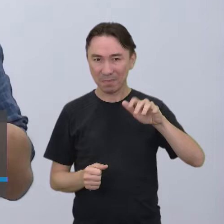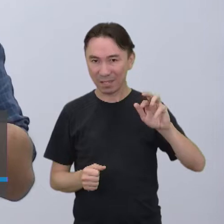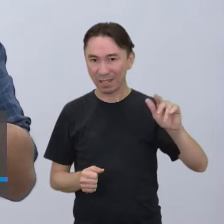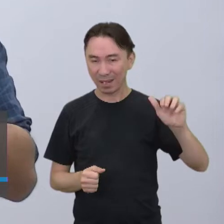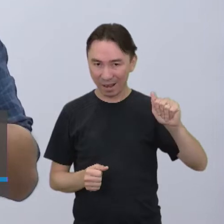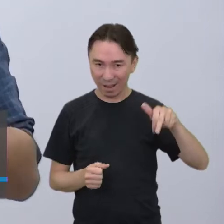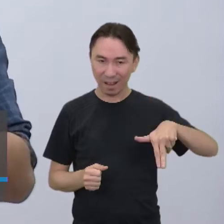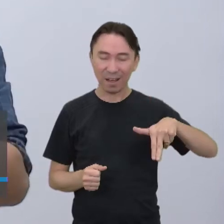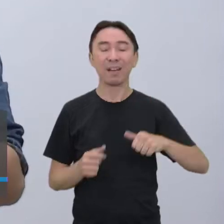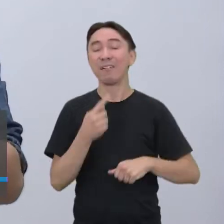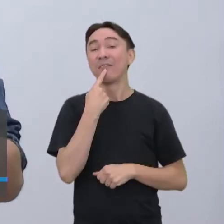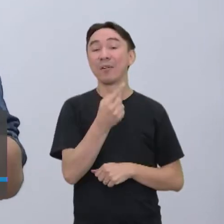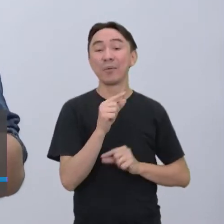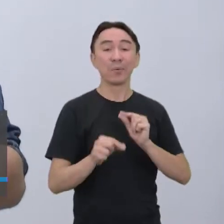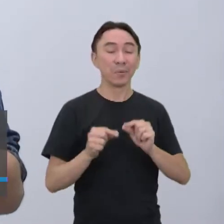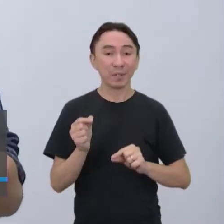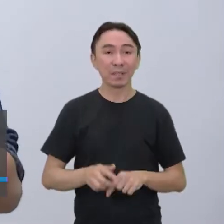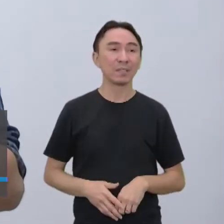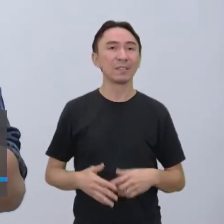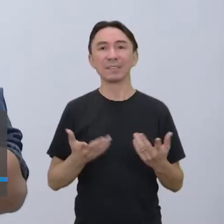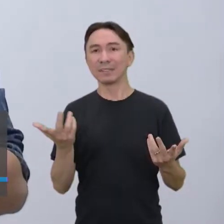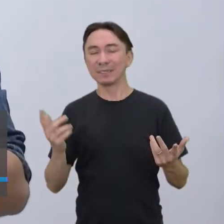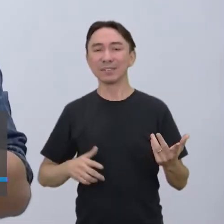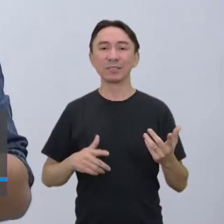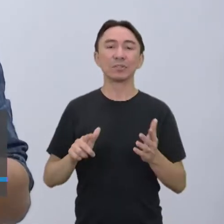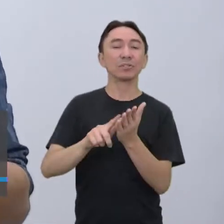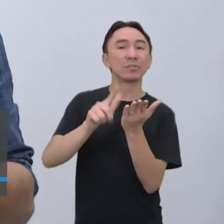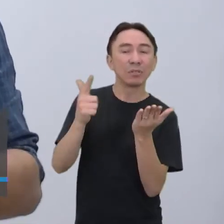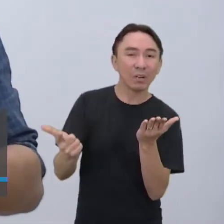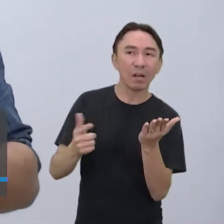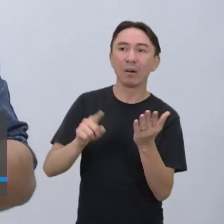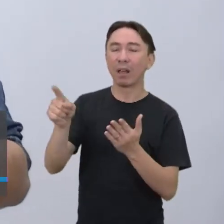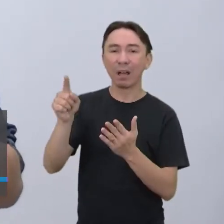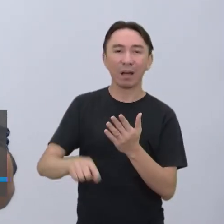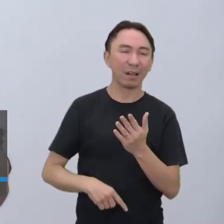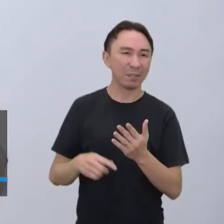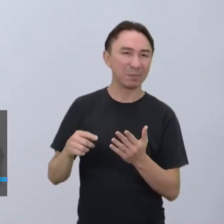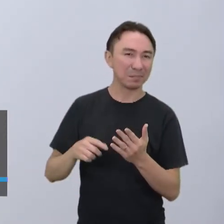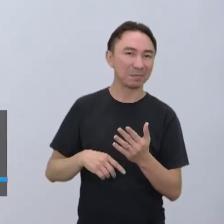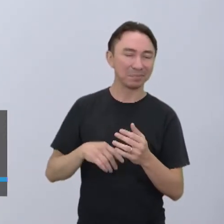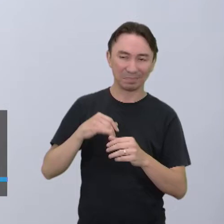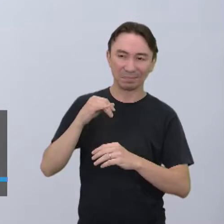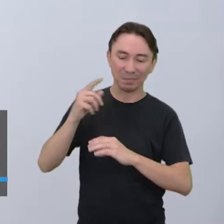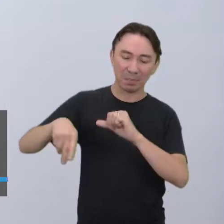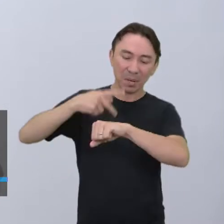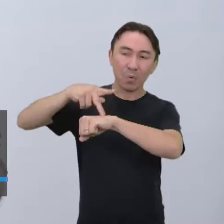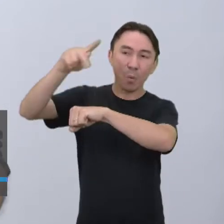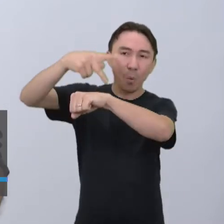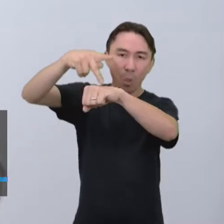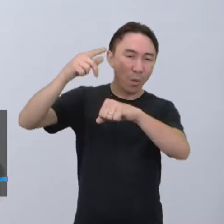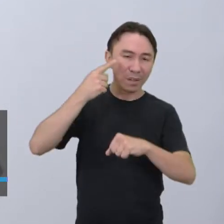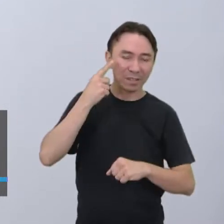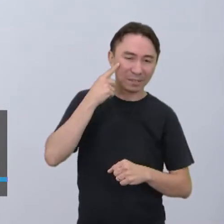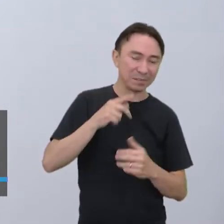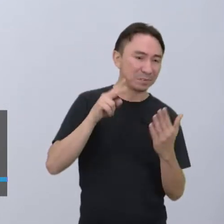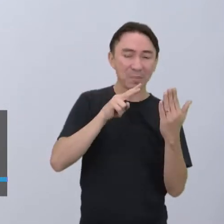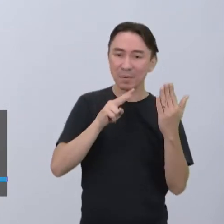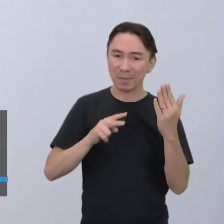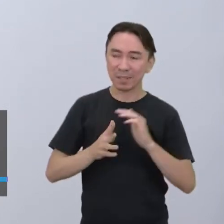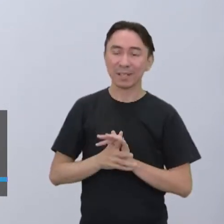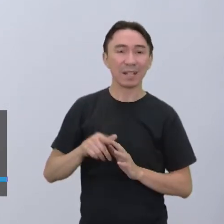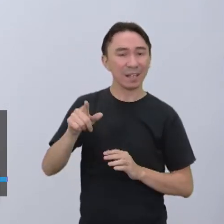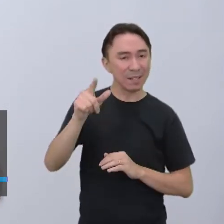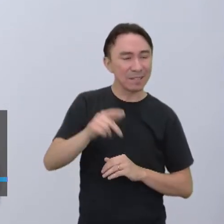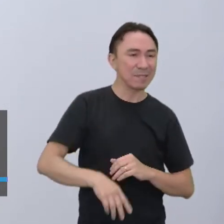possibilidades de leitura da notícia internacional e como ela chega de fora, né, até aqui. Ela é especialista em Oriente Médio.